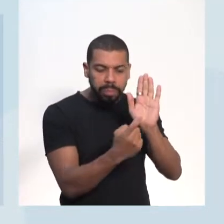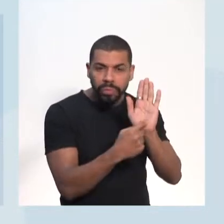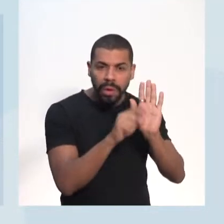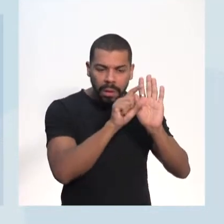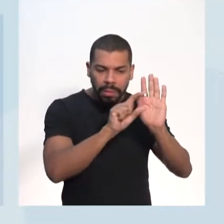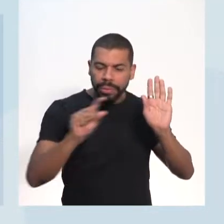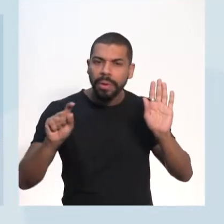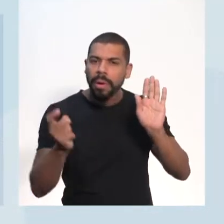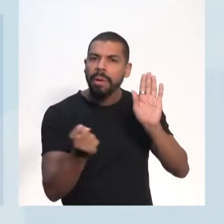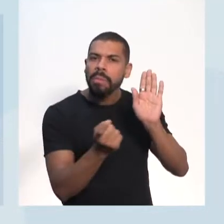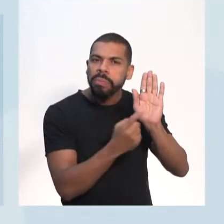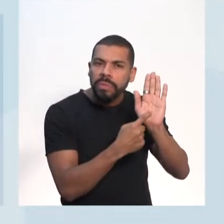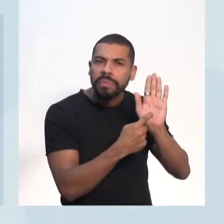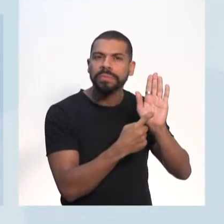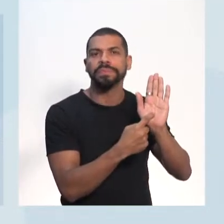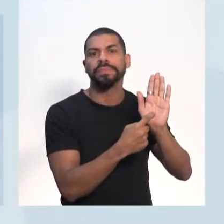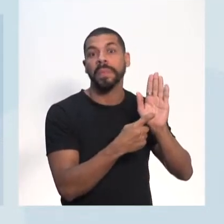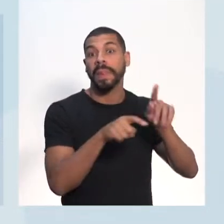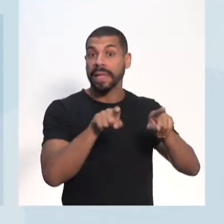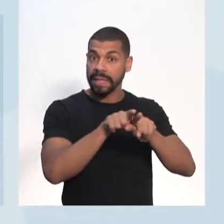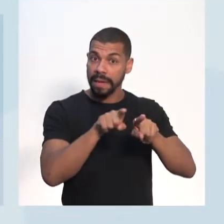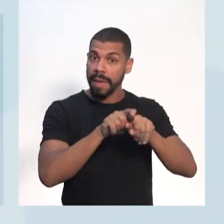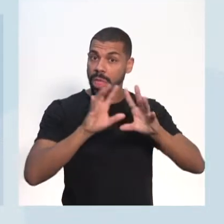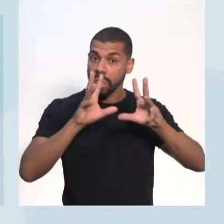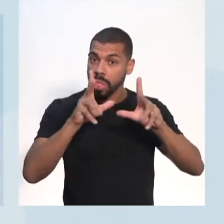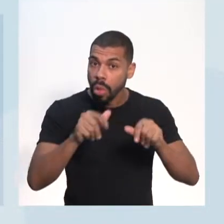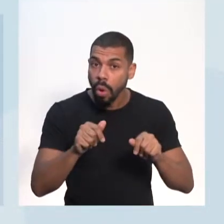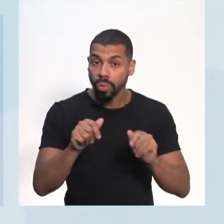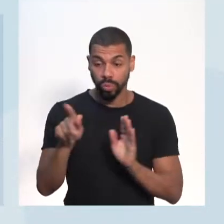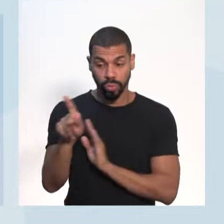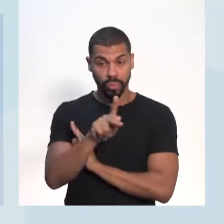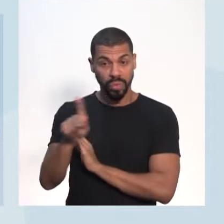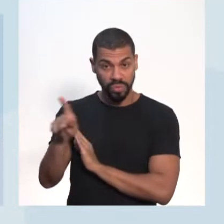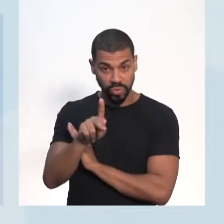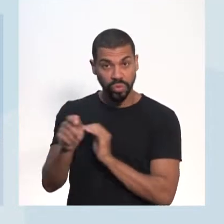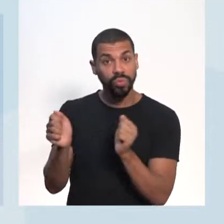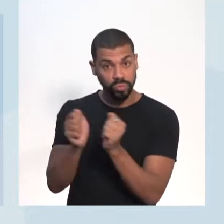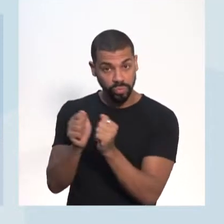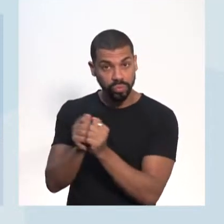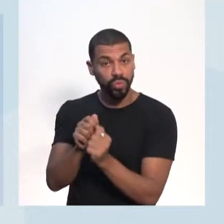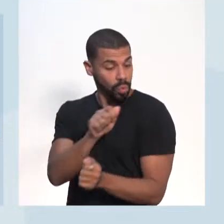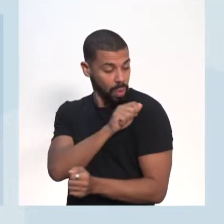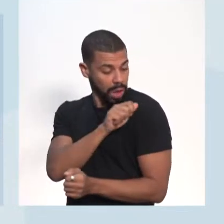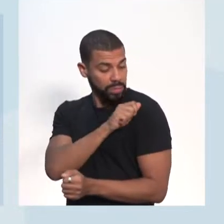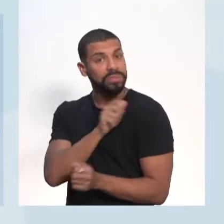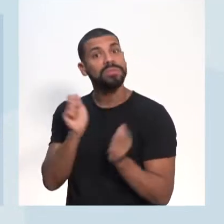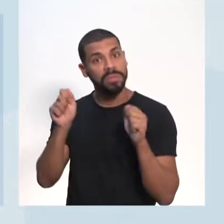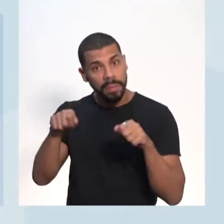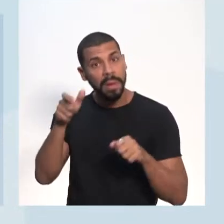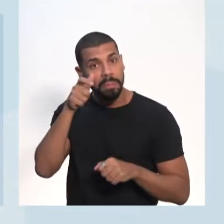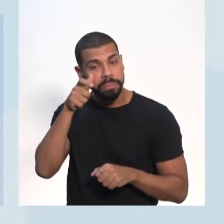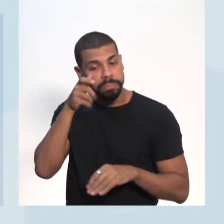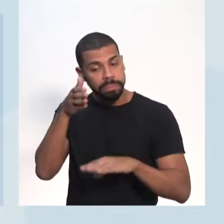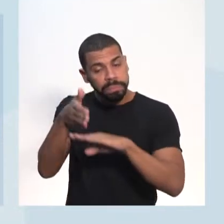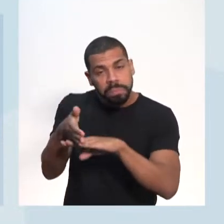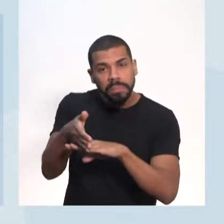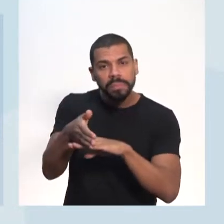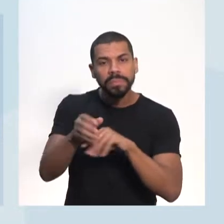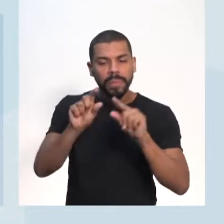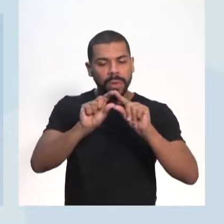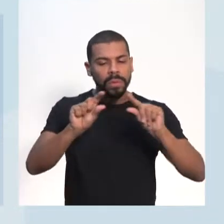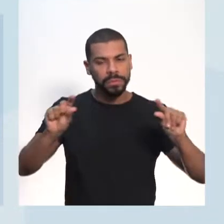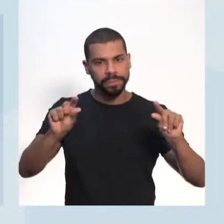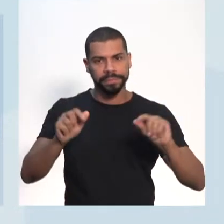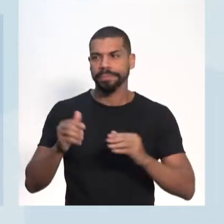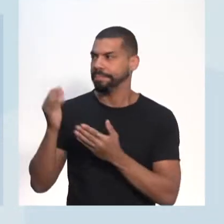endereço e tanto os materiais do professor quanto os materiais do aluno, para ter acesso através daquele link.